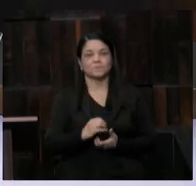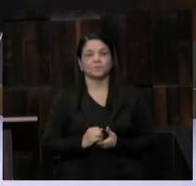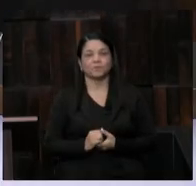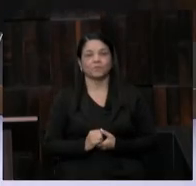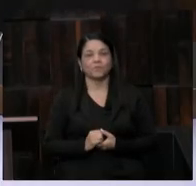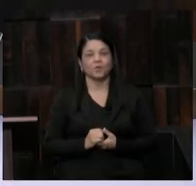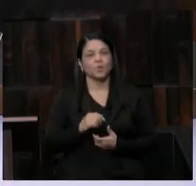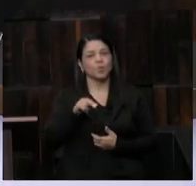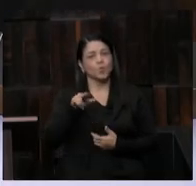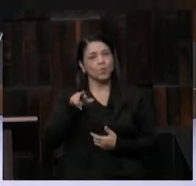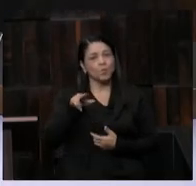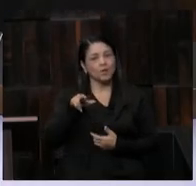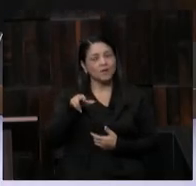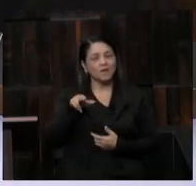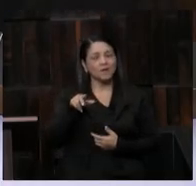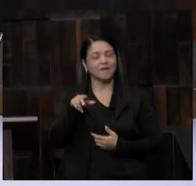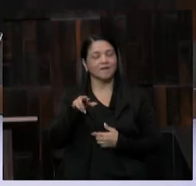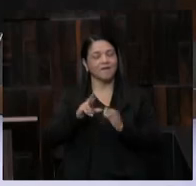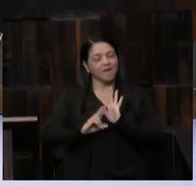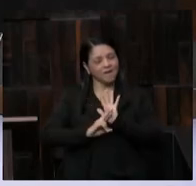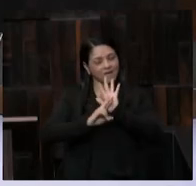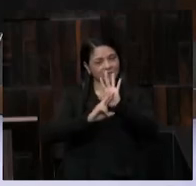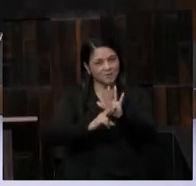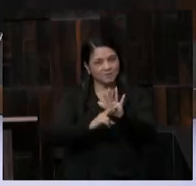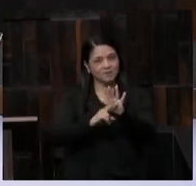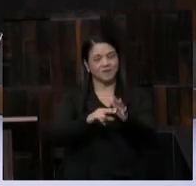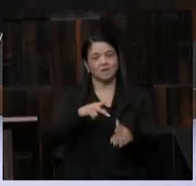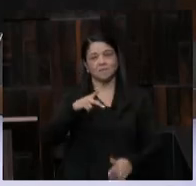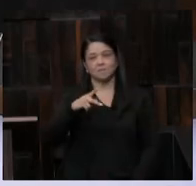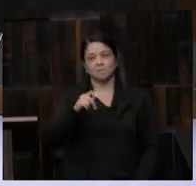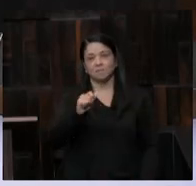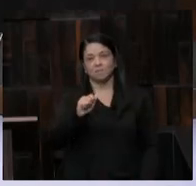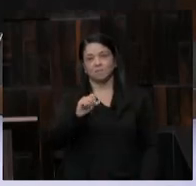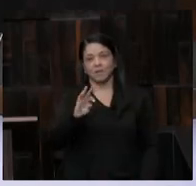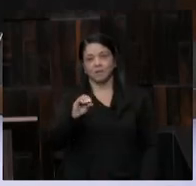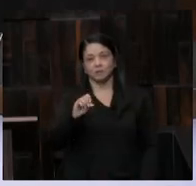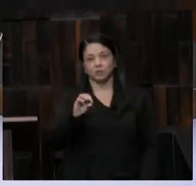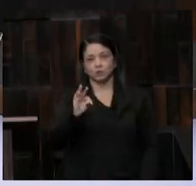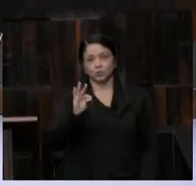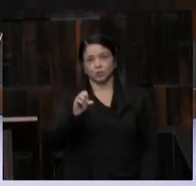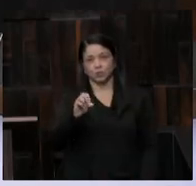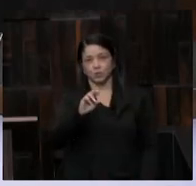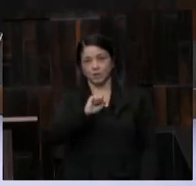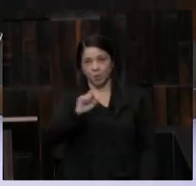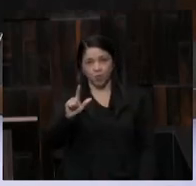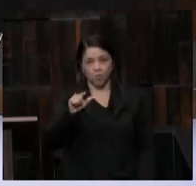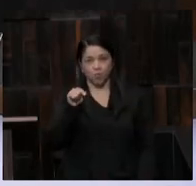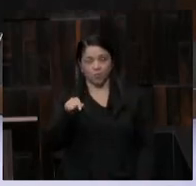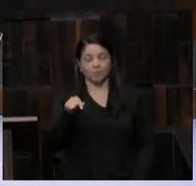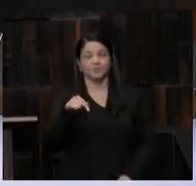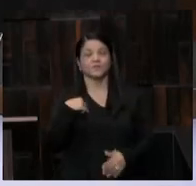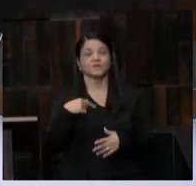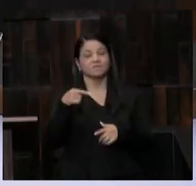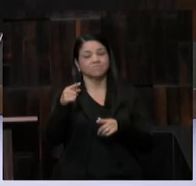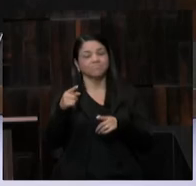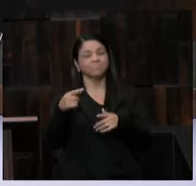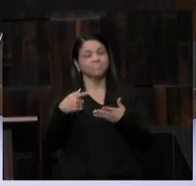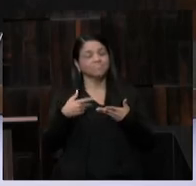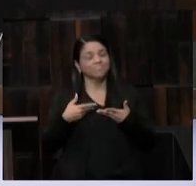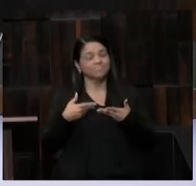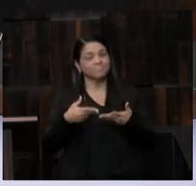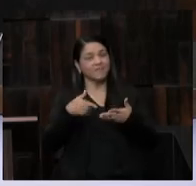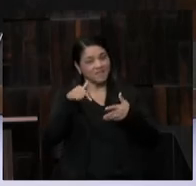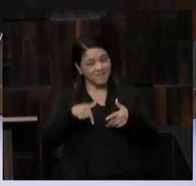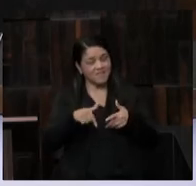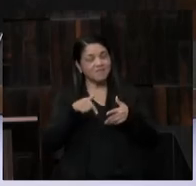um irmão representando a pastoral, e ele veio aqui porque ele queria participar